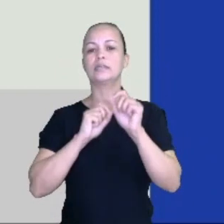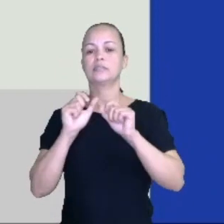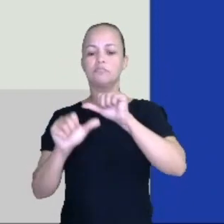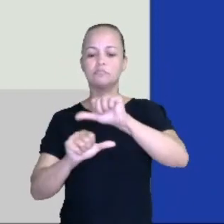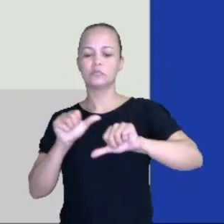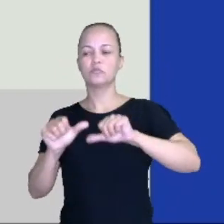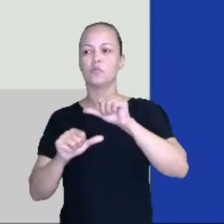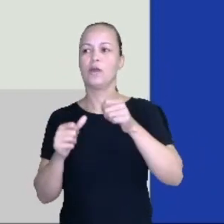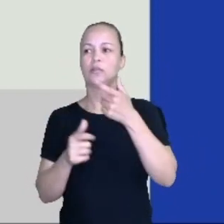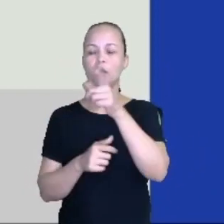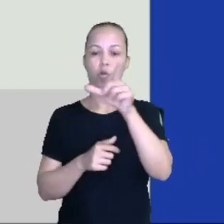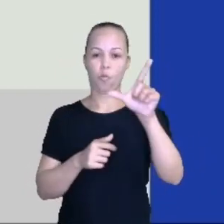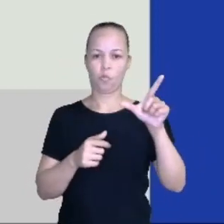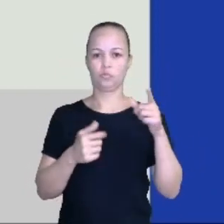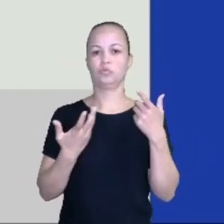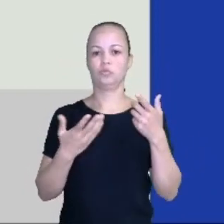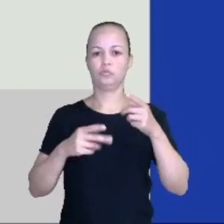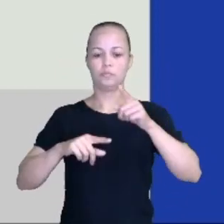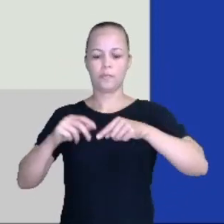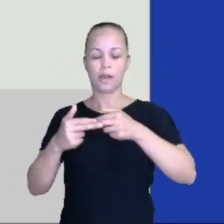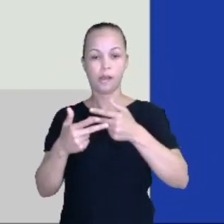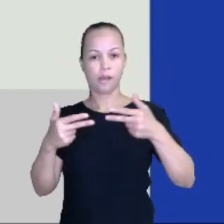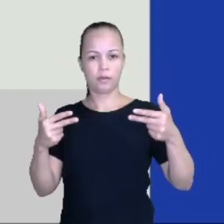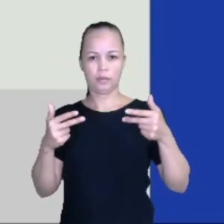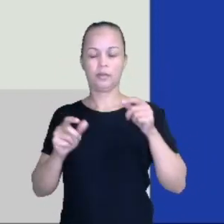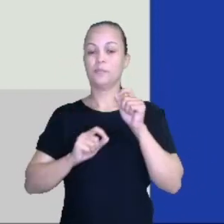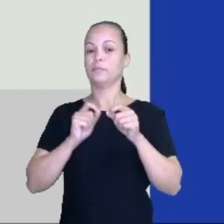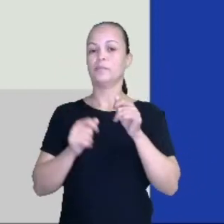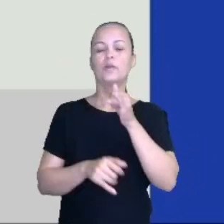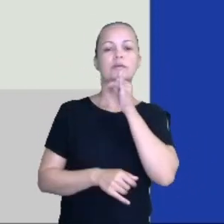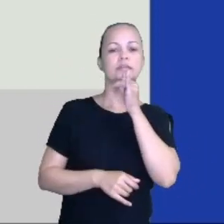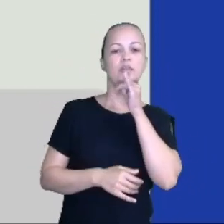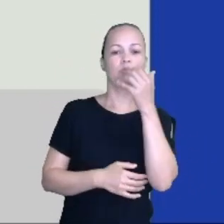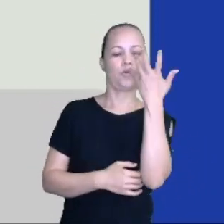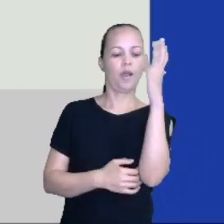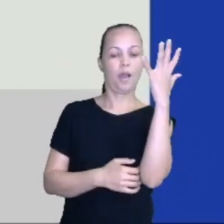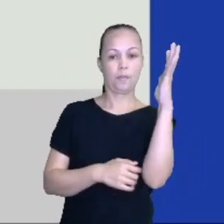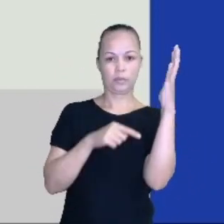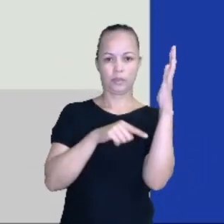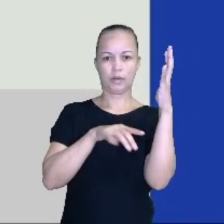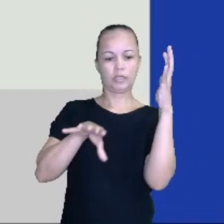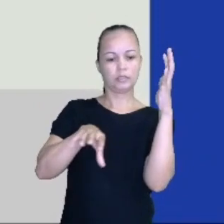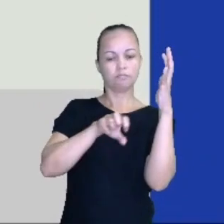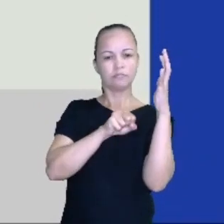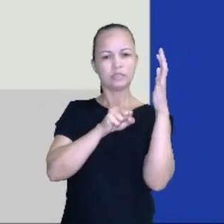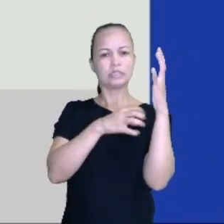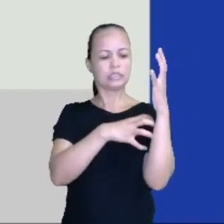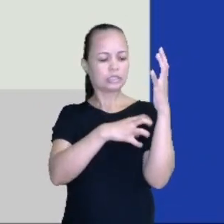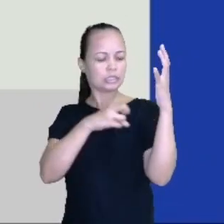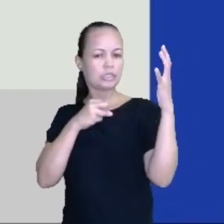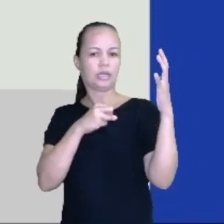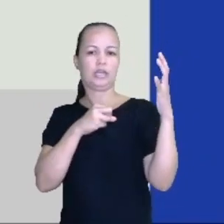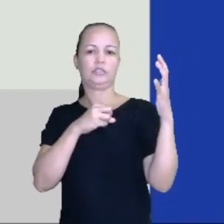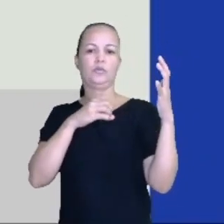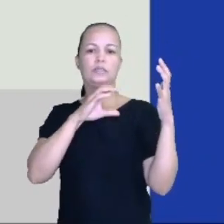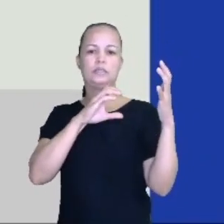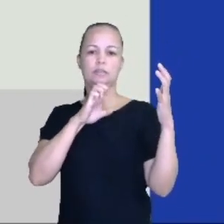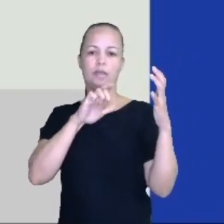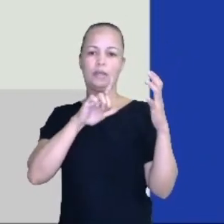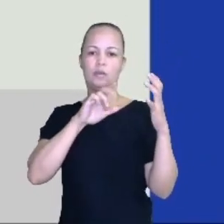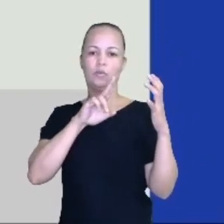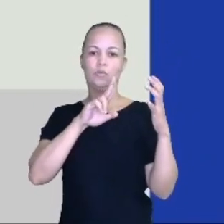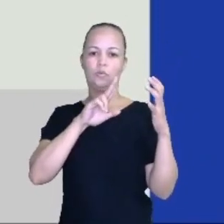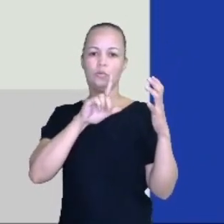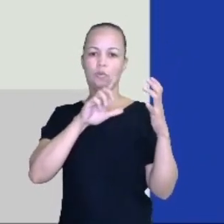outros materiais, como por exemplo a madeira, que dela é retirada a celulose, e da celulose é transformada o papel,